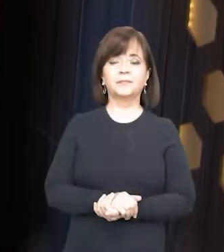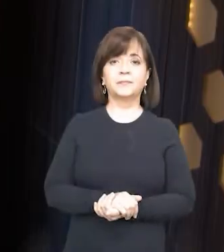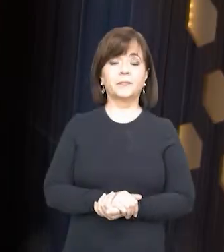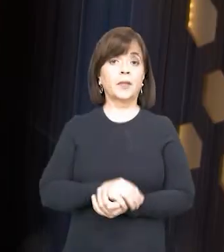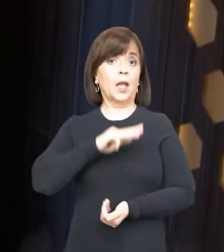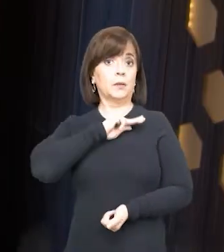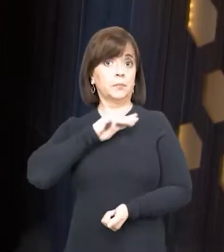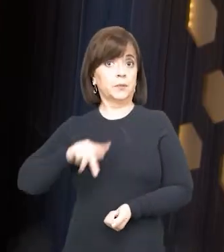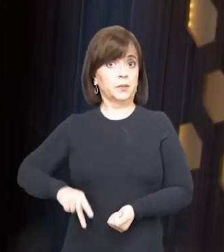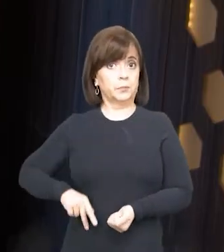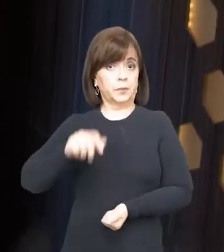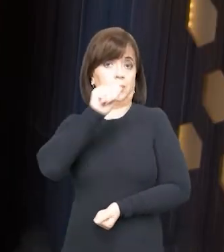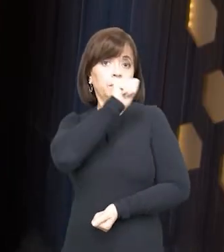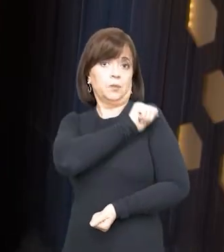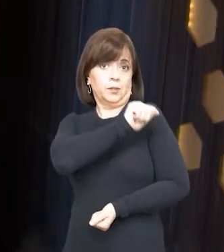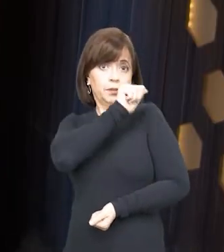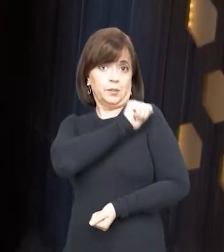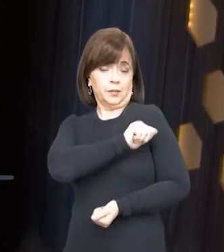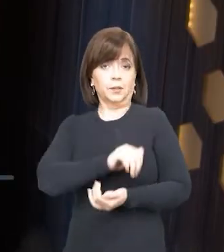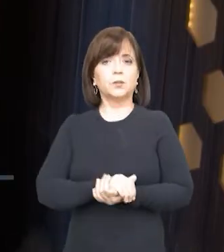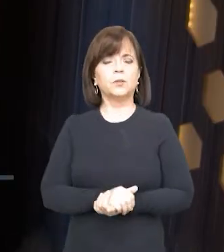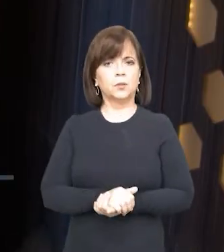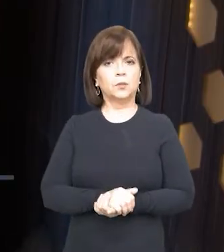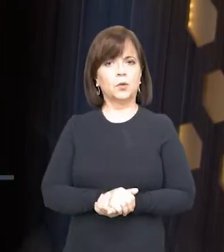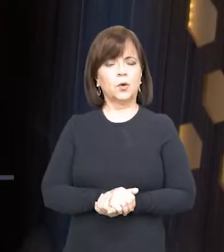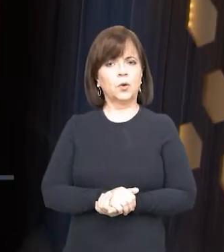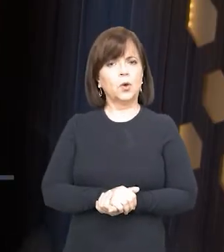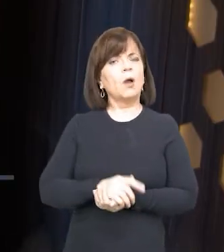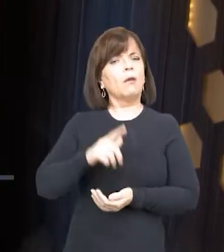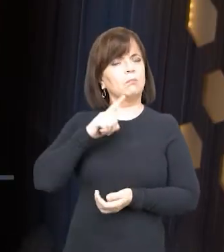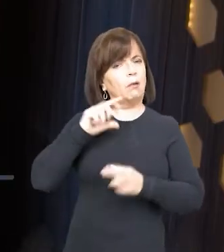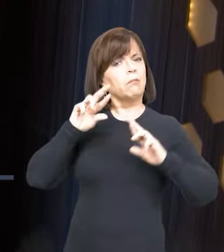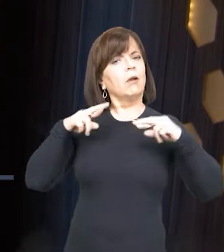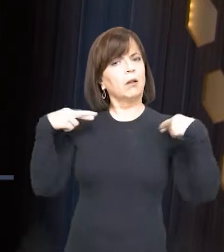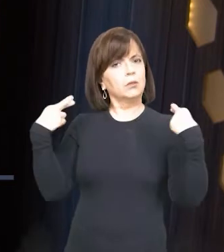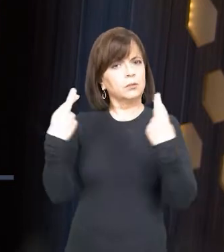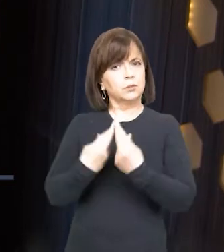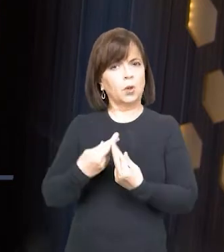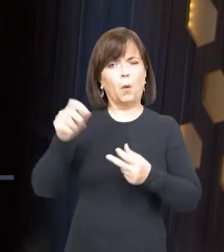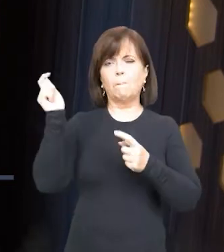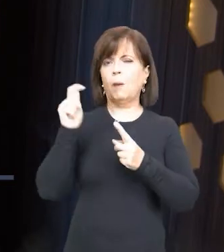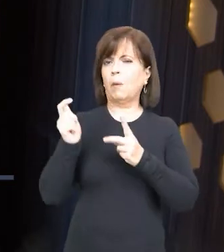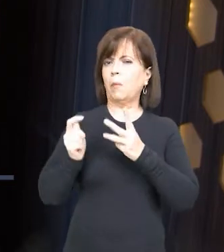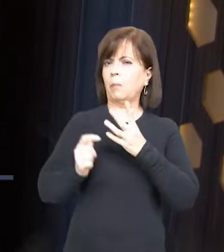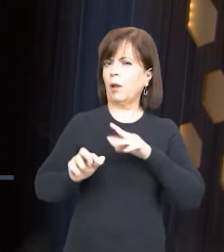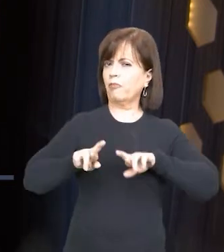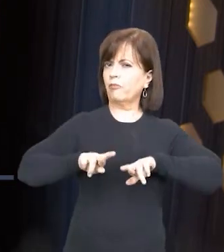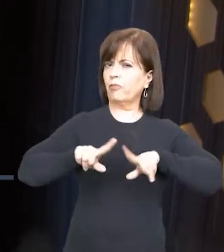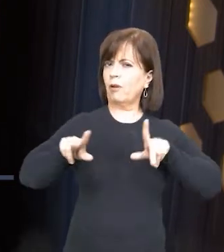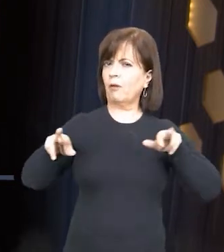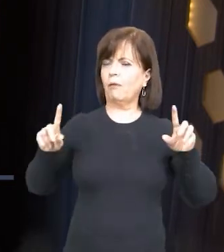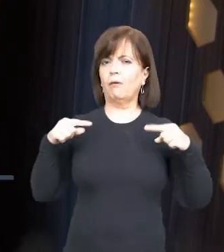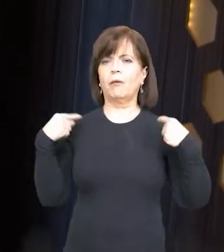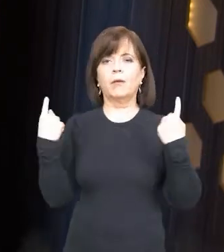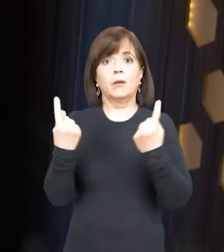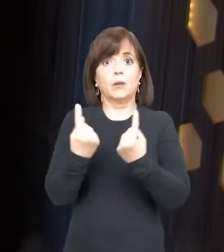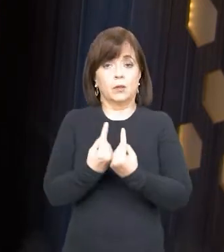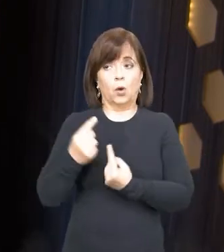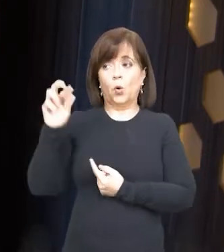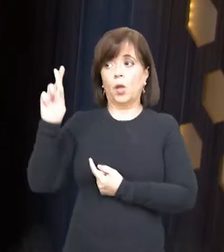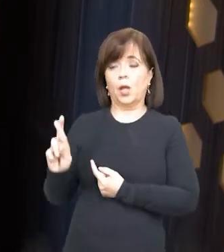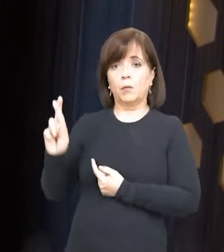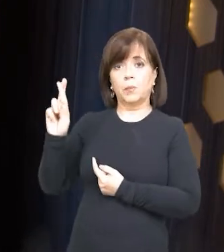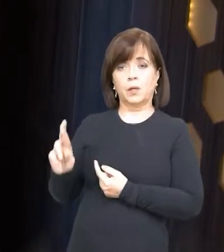O Ministério Público do Estado do Rio de Janeiro tem realizado uma série de reuniões com representantes da Secretaria de Estado de Saúde e